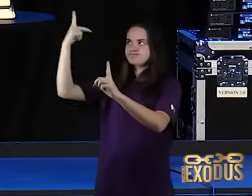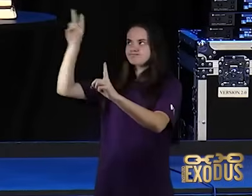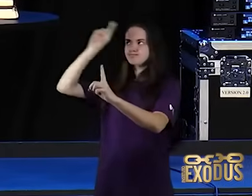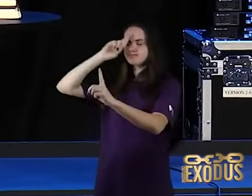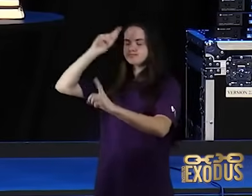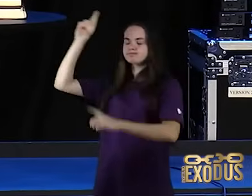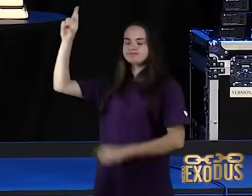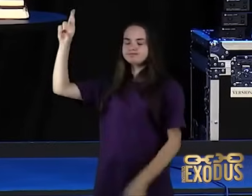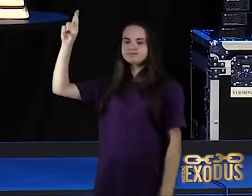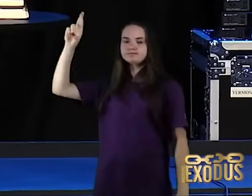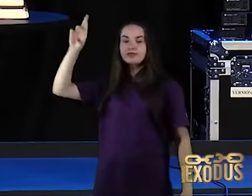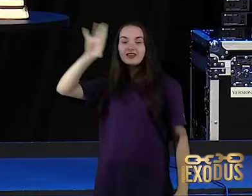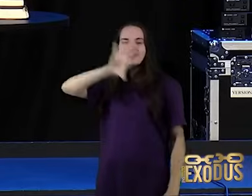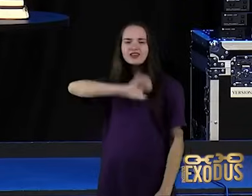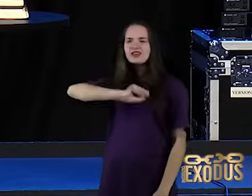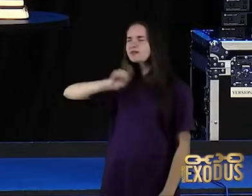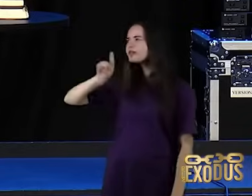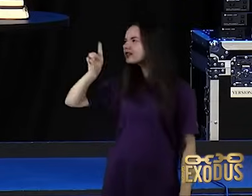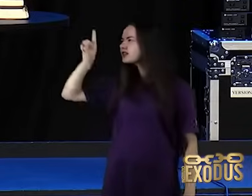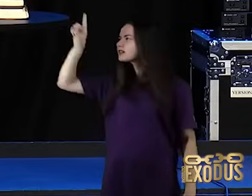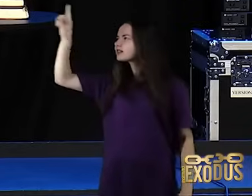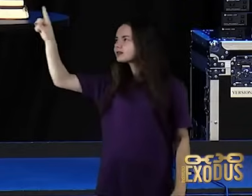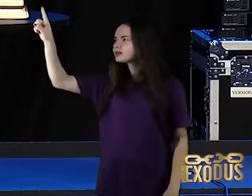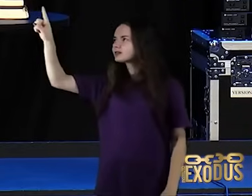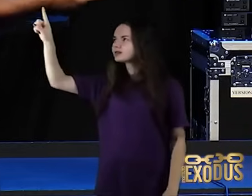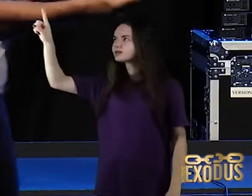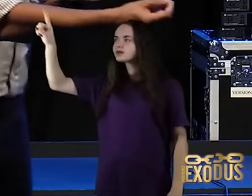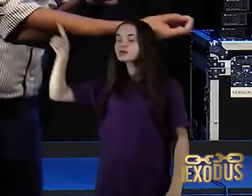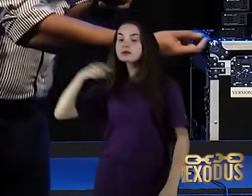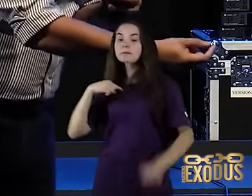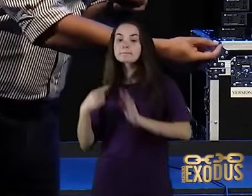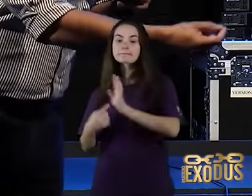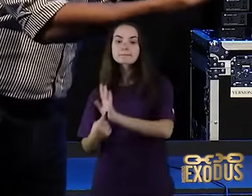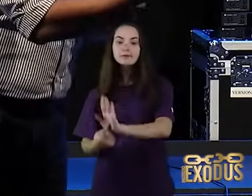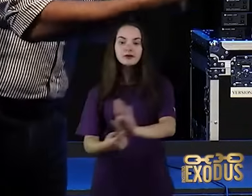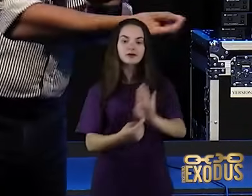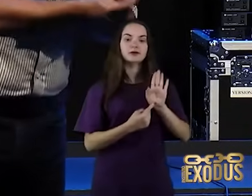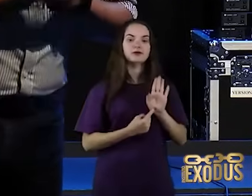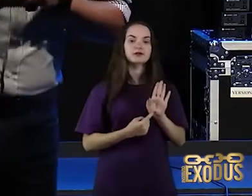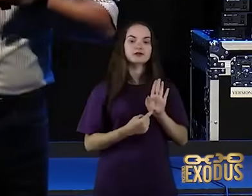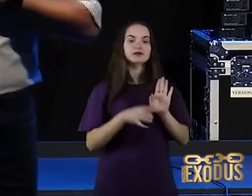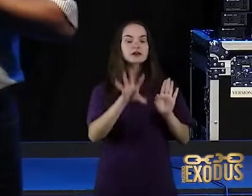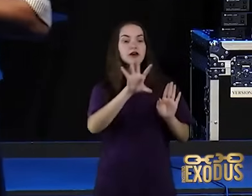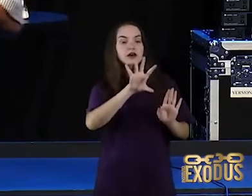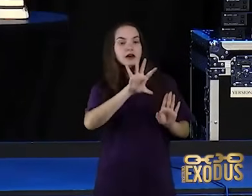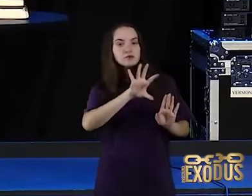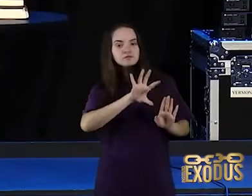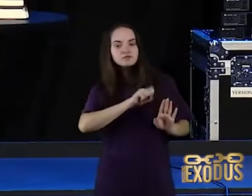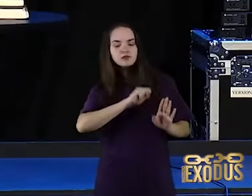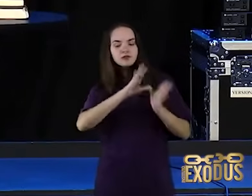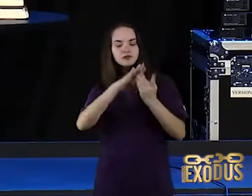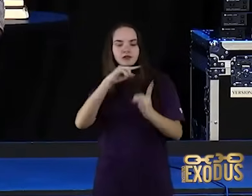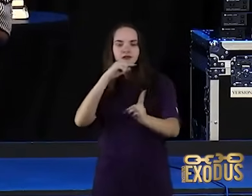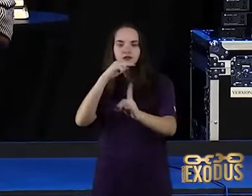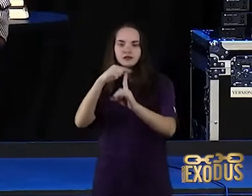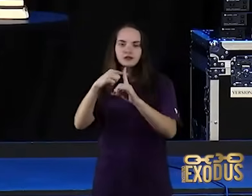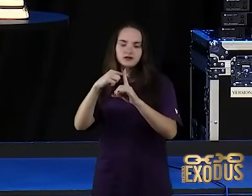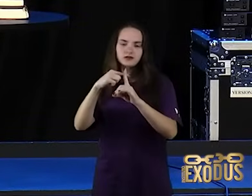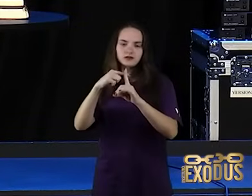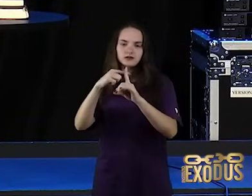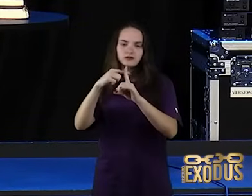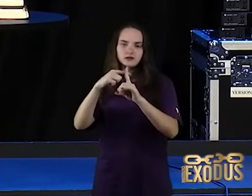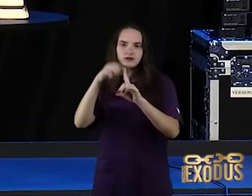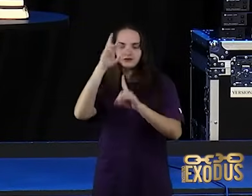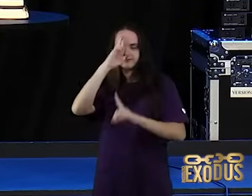Senhor Ame a Deus E demonstre isso amando a igreja do Senhor